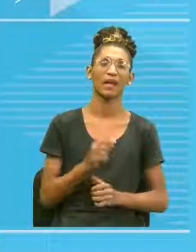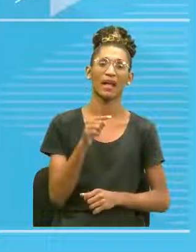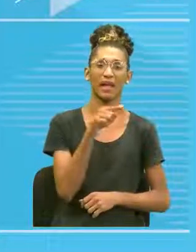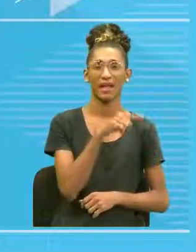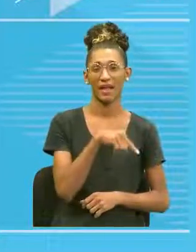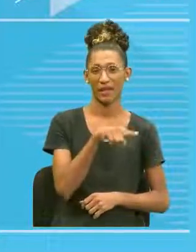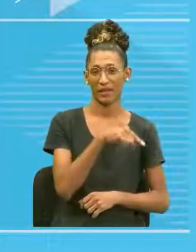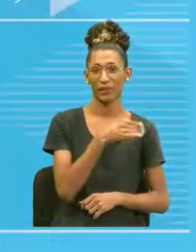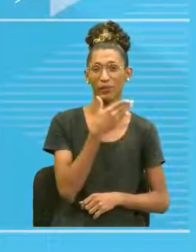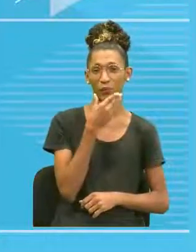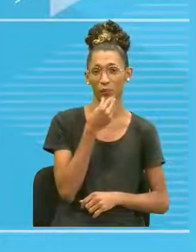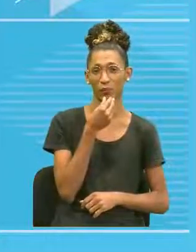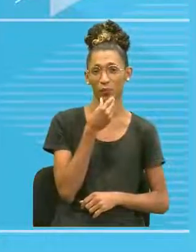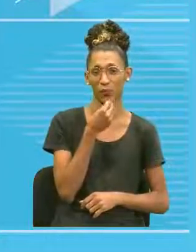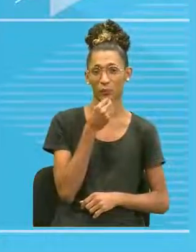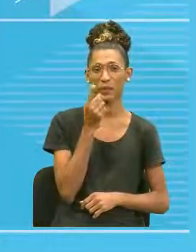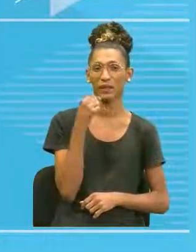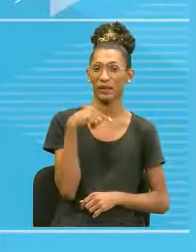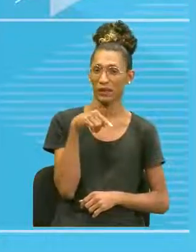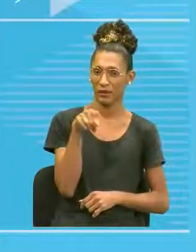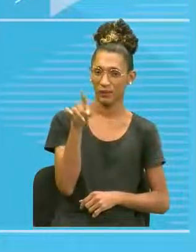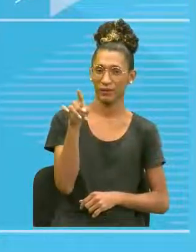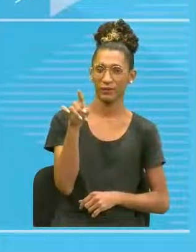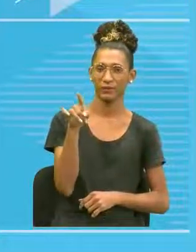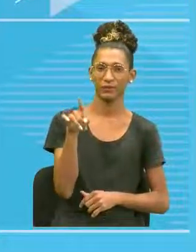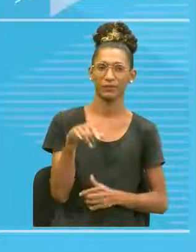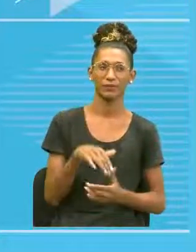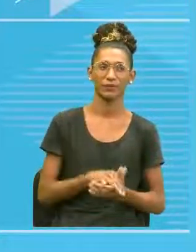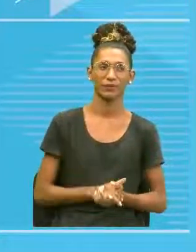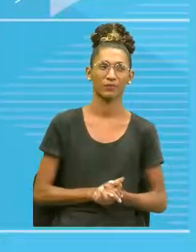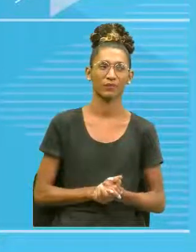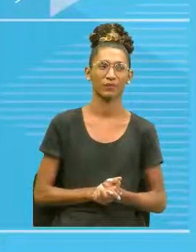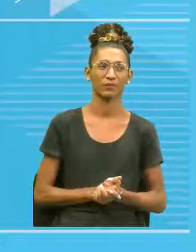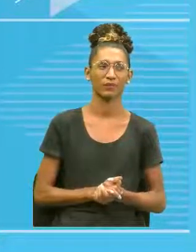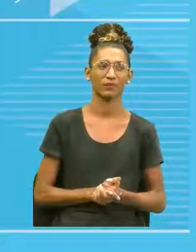garotos haviam ido tinha ido